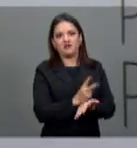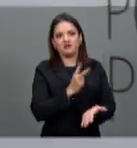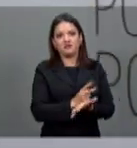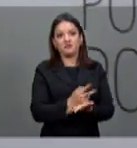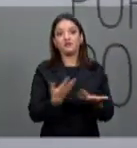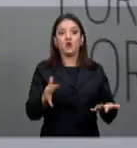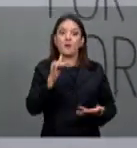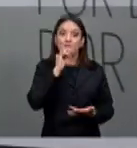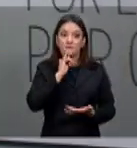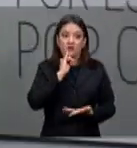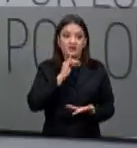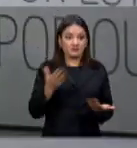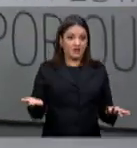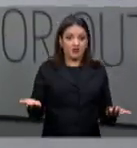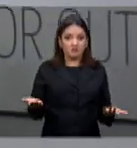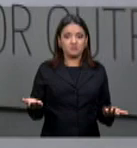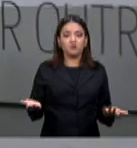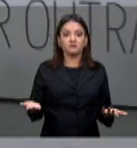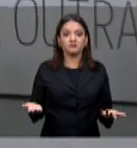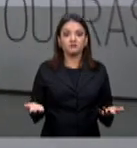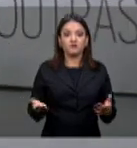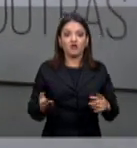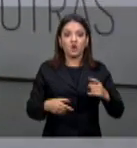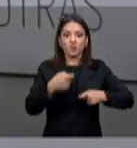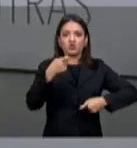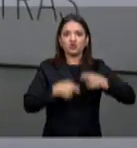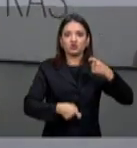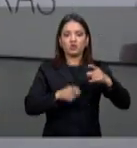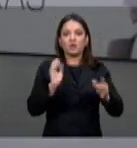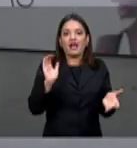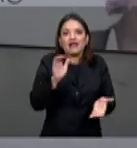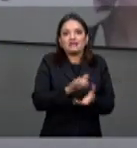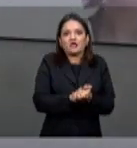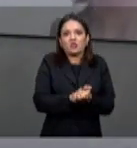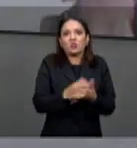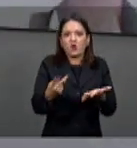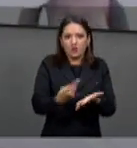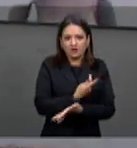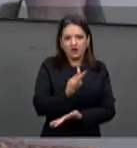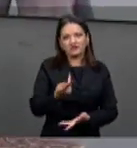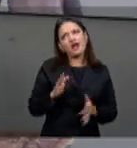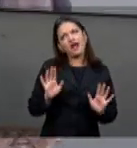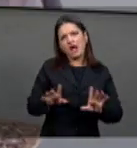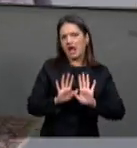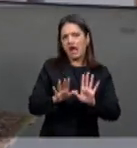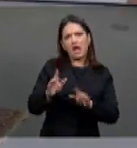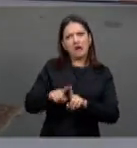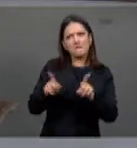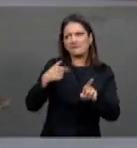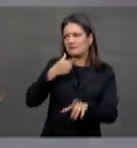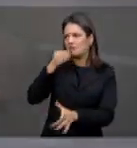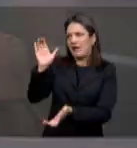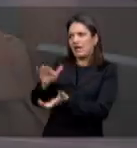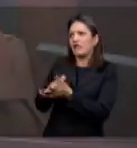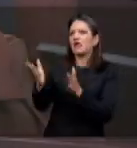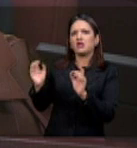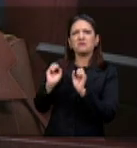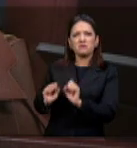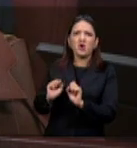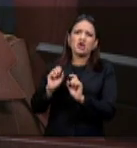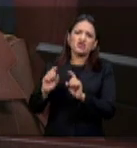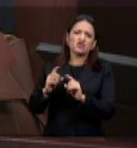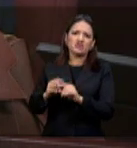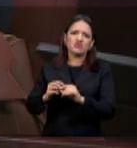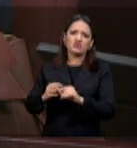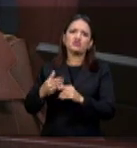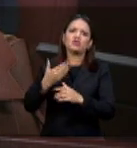Por exemplo, uma coisa que se fala muito pouco: estupro dentro do casamento. Acham que se foi o marido ou o companheiro, acham que ele só forçou uma barra,